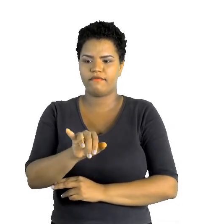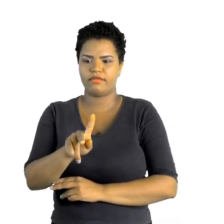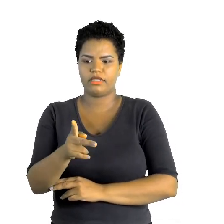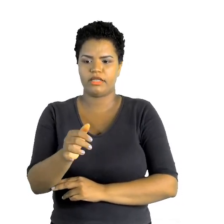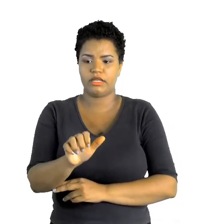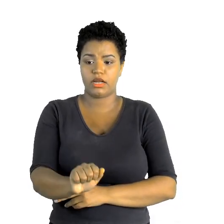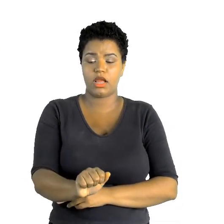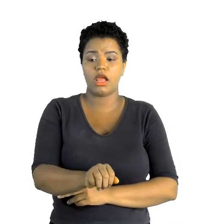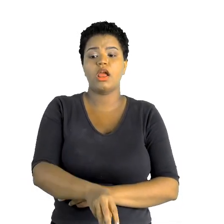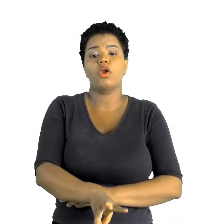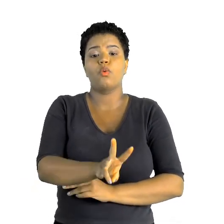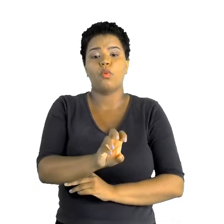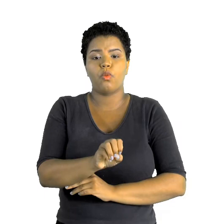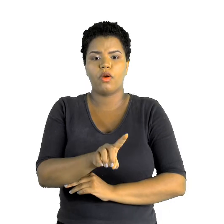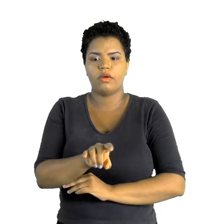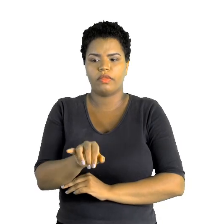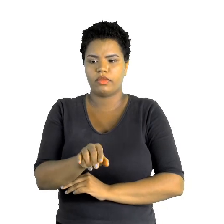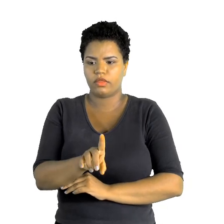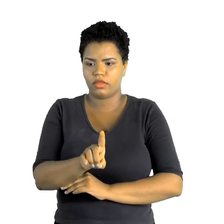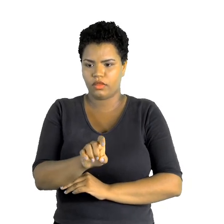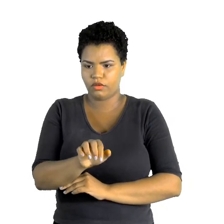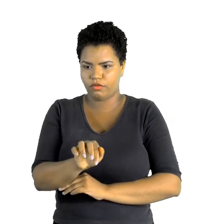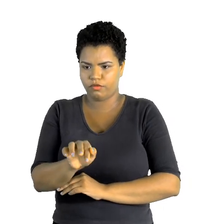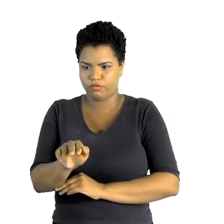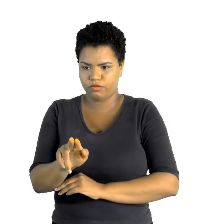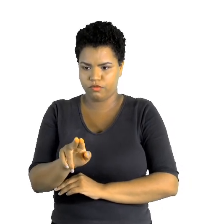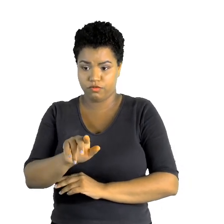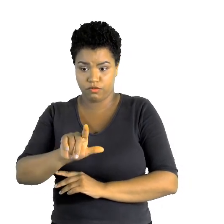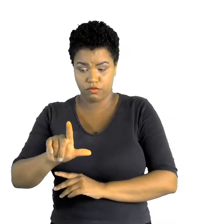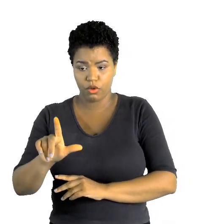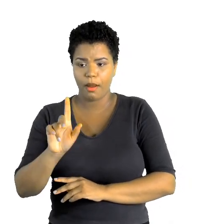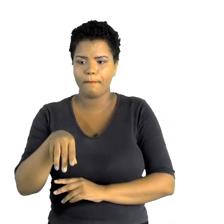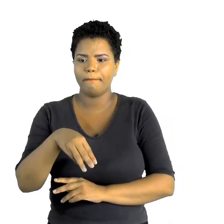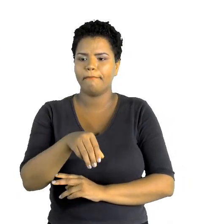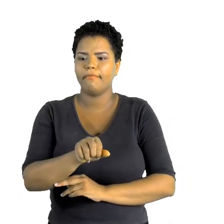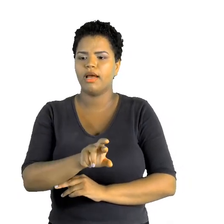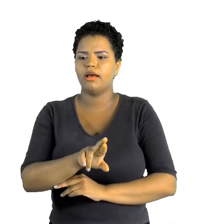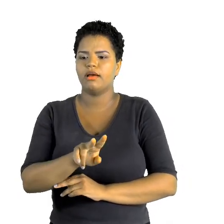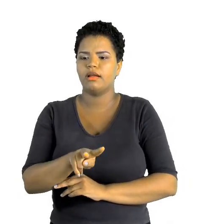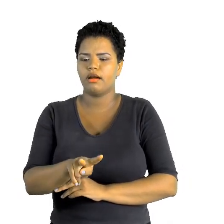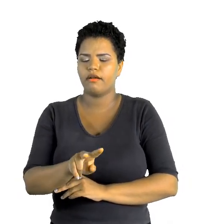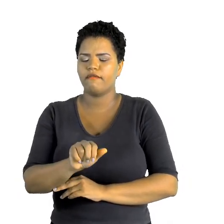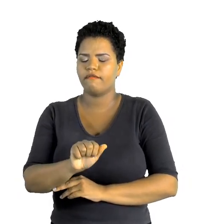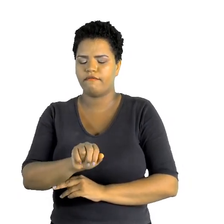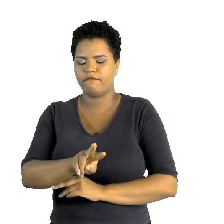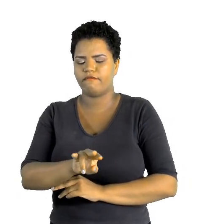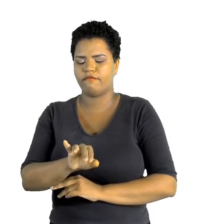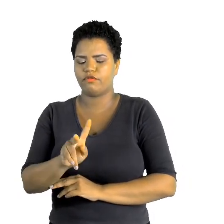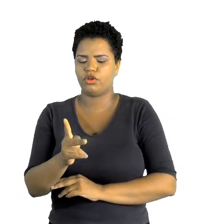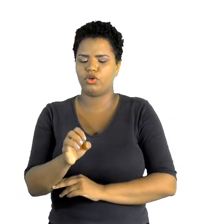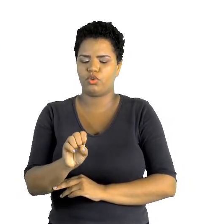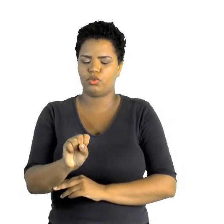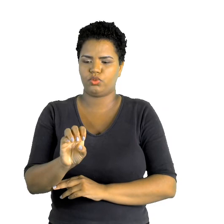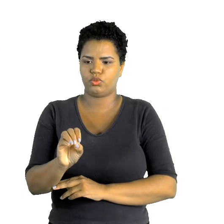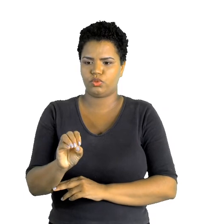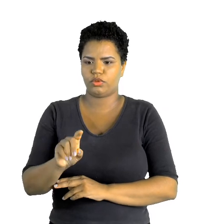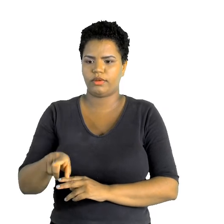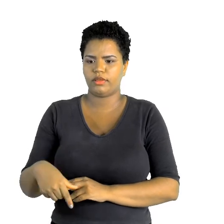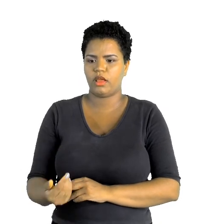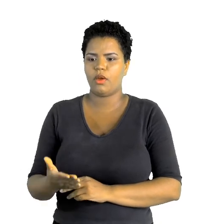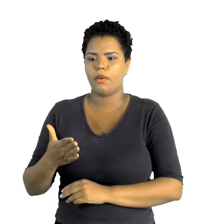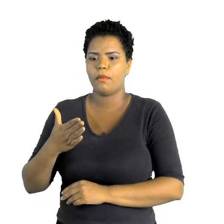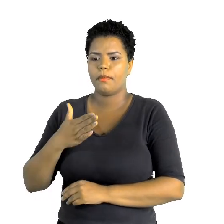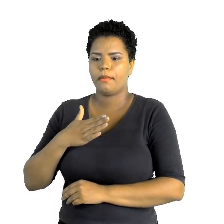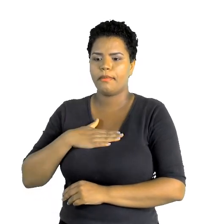guys? Nosso exemplo. My city is wonderful. My city is wonderful. I love